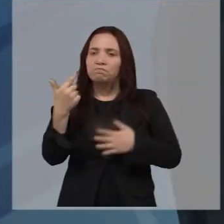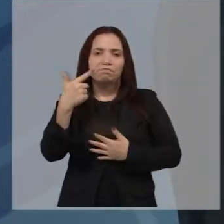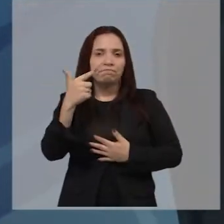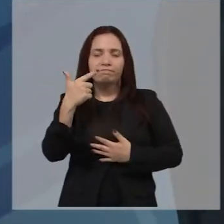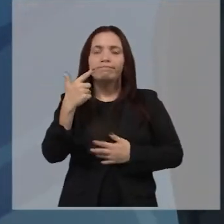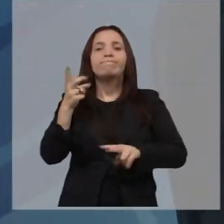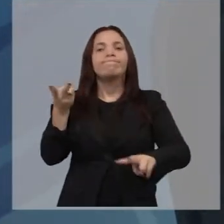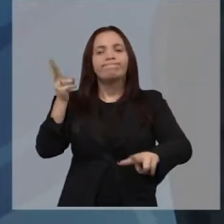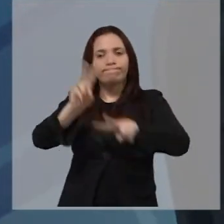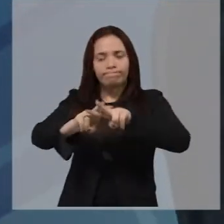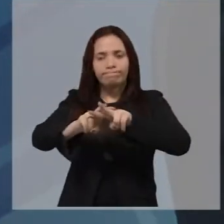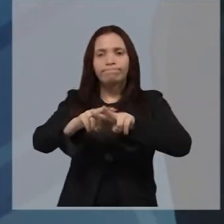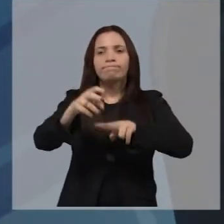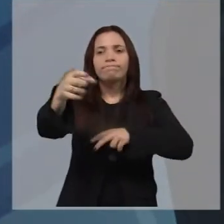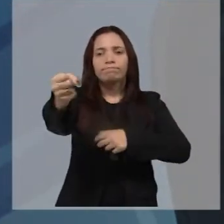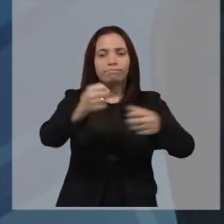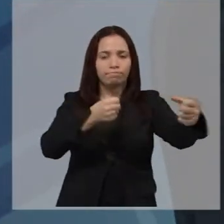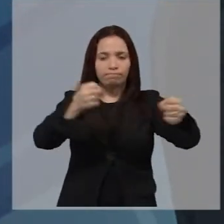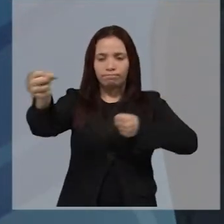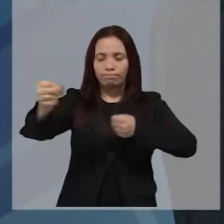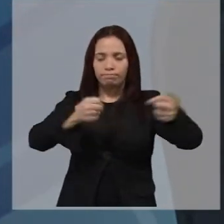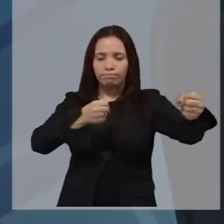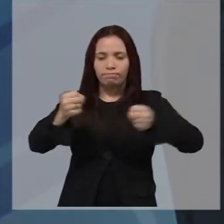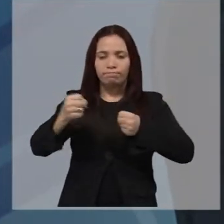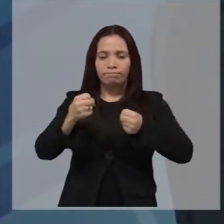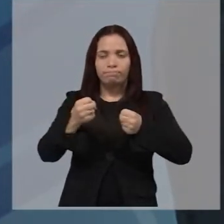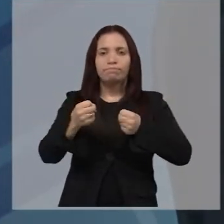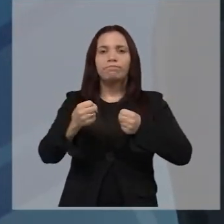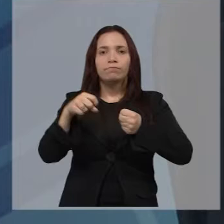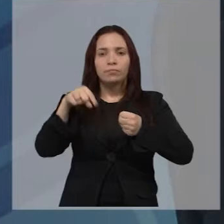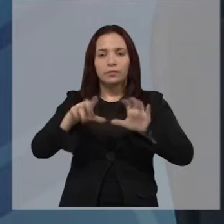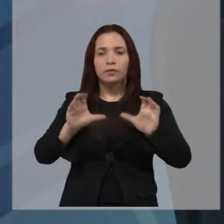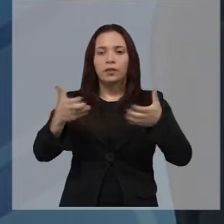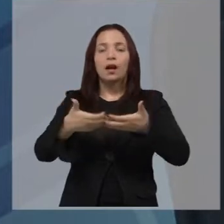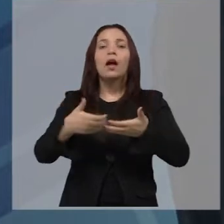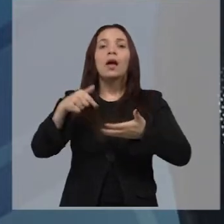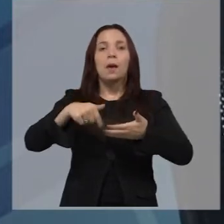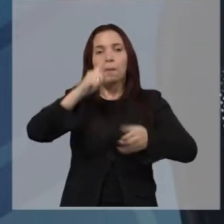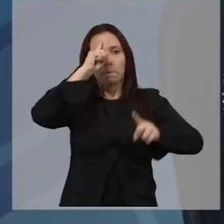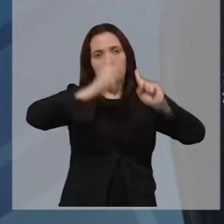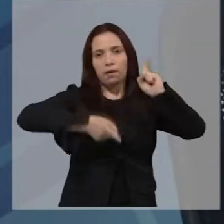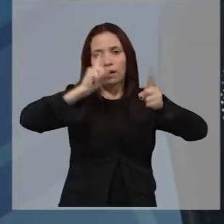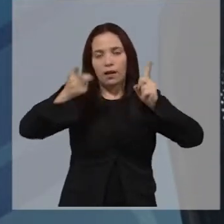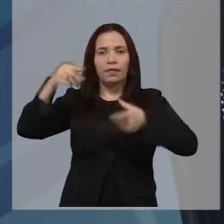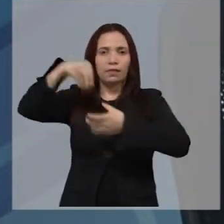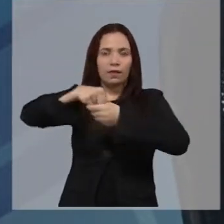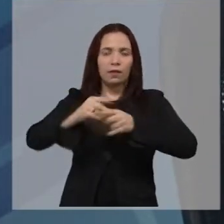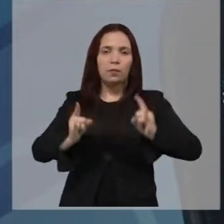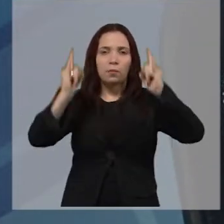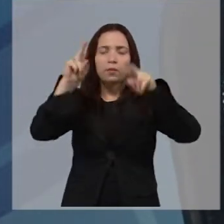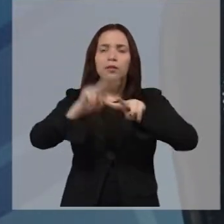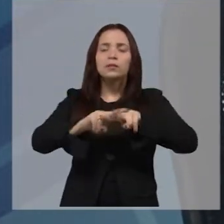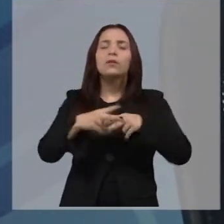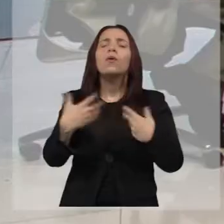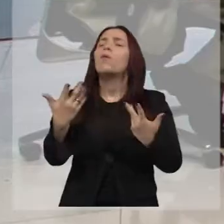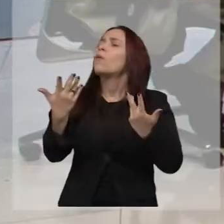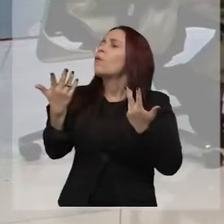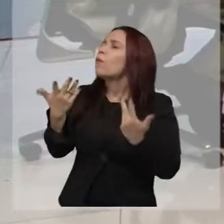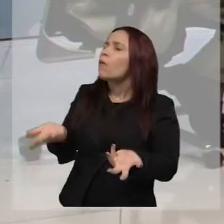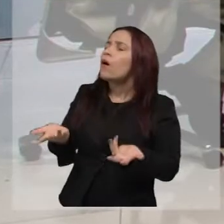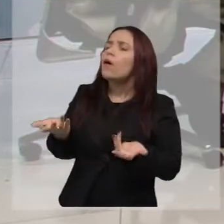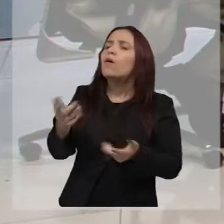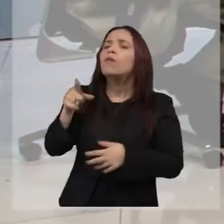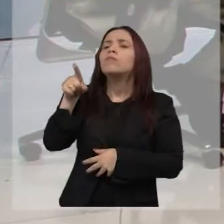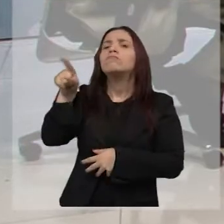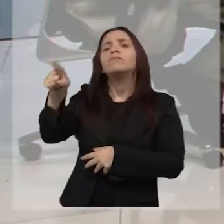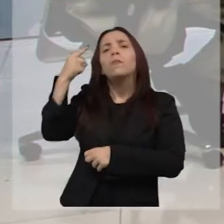são jogados lá e muitas vezes eles próprios tomam conta do presídio. Então, qual o custo,